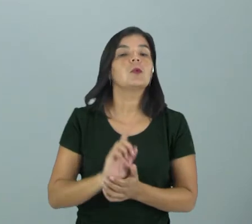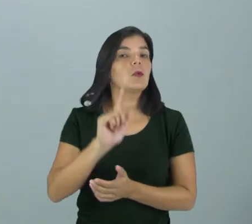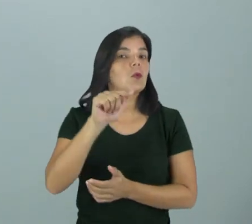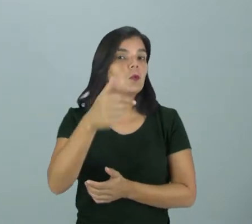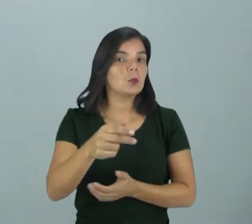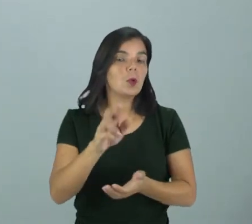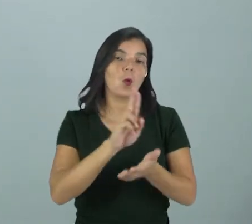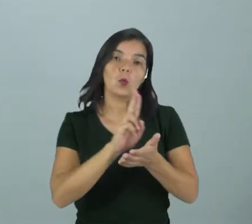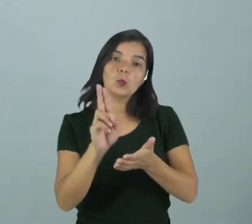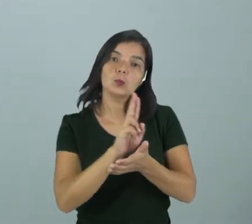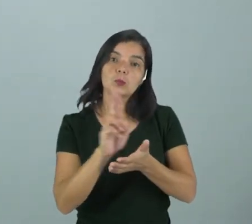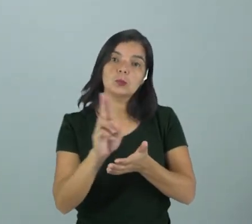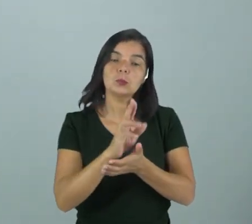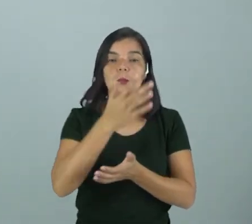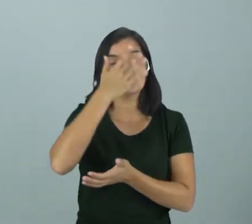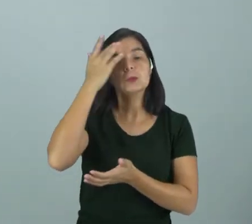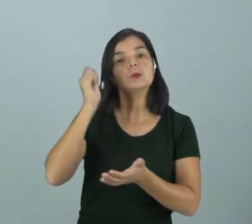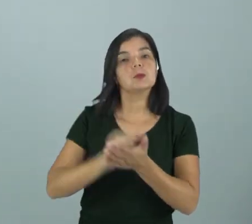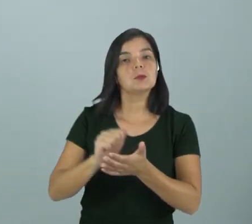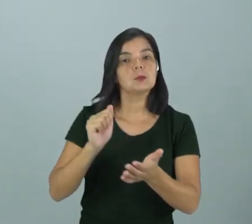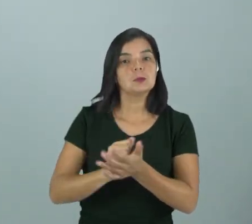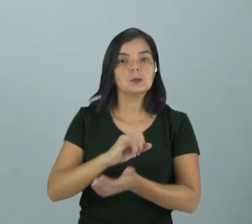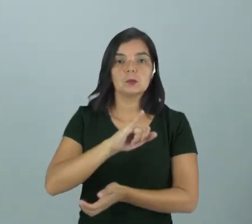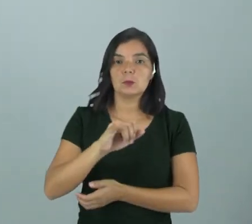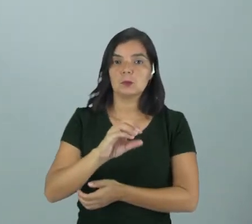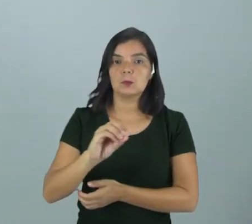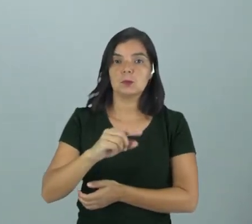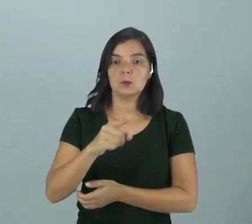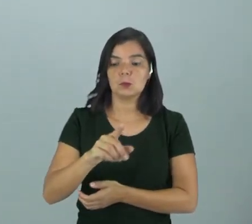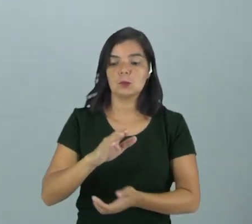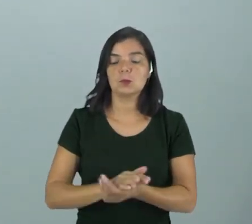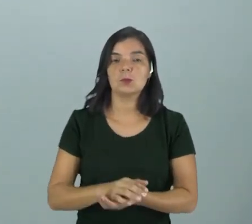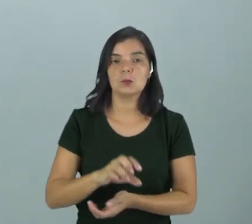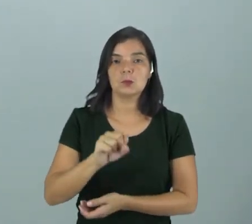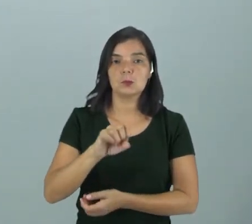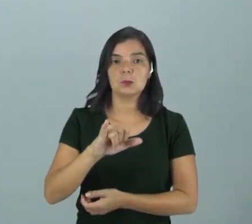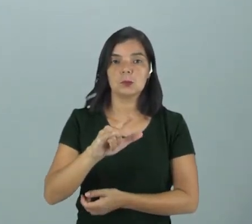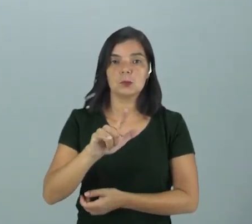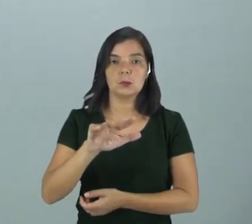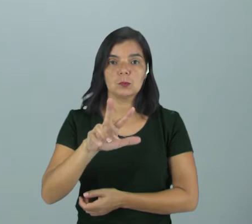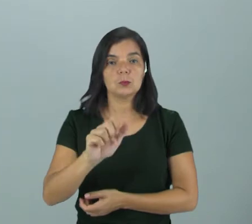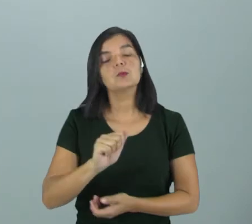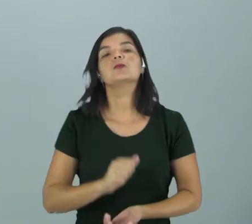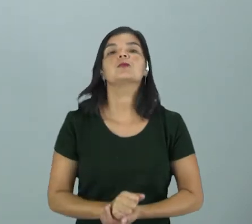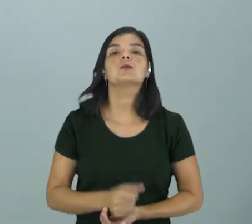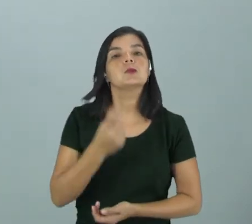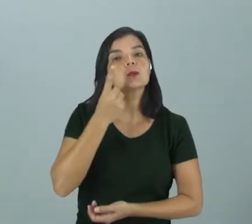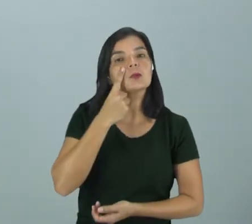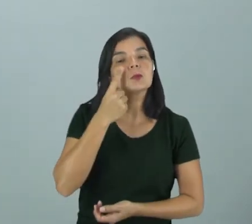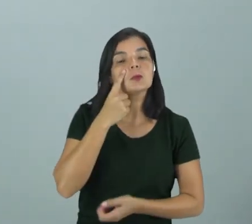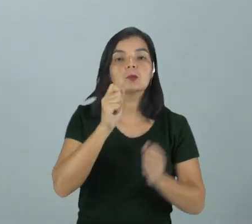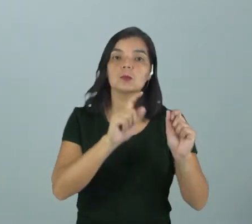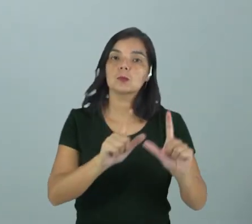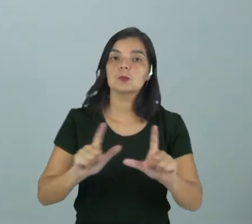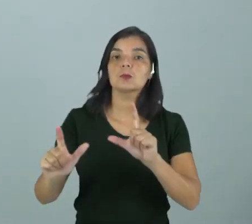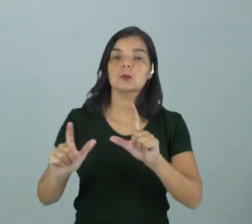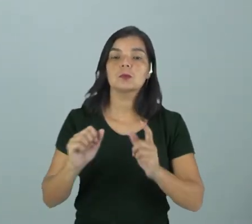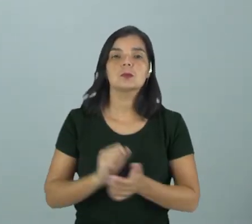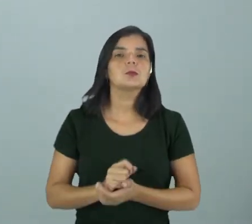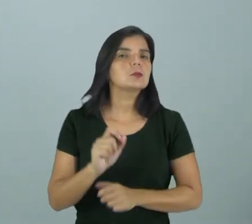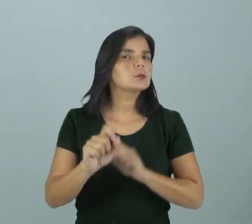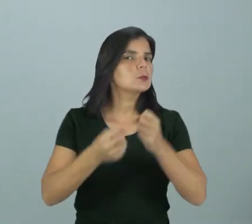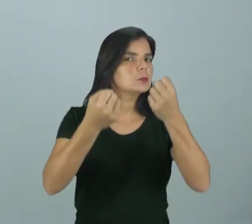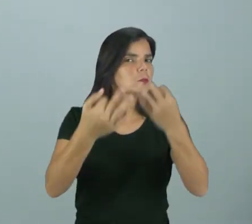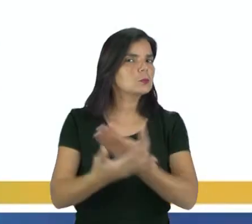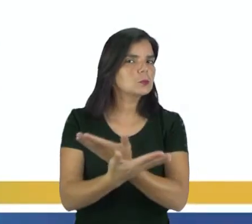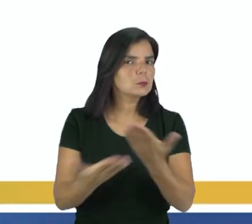vem a assinatura do remetente, João da Silva. Vamos lá, gente. Observem no slide o que eu